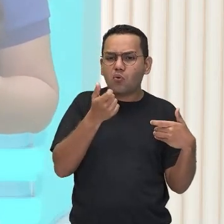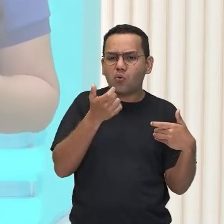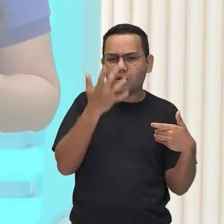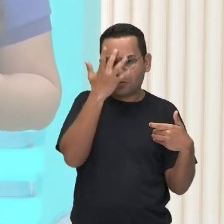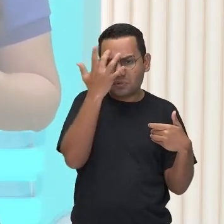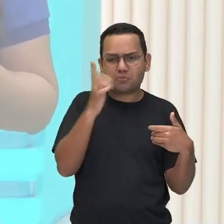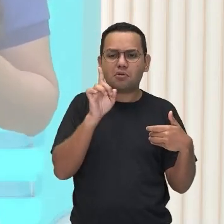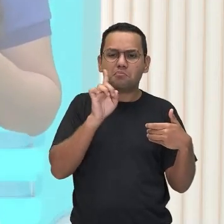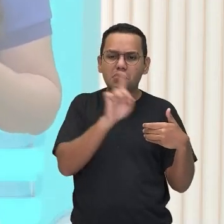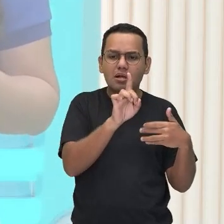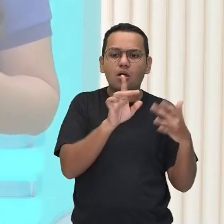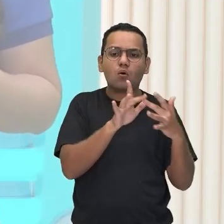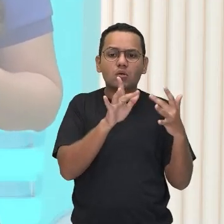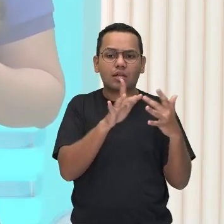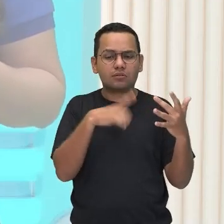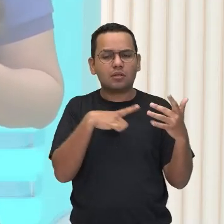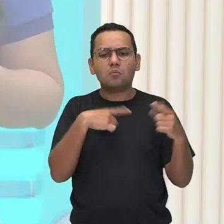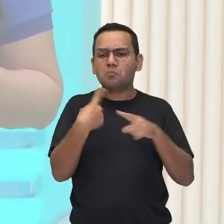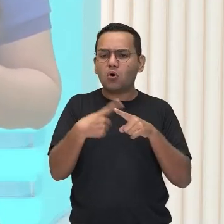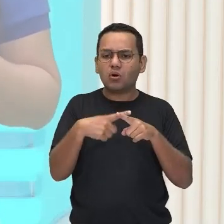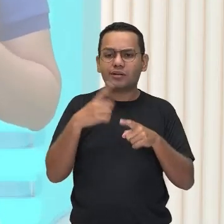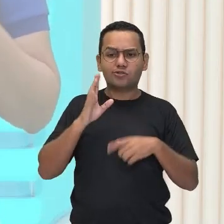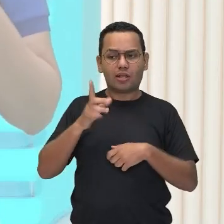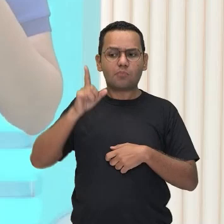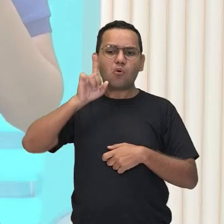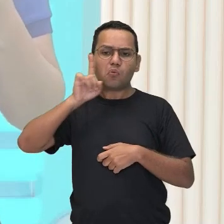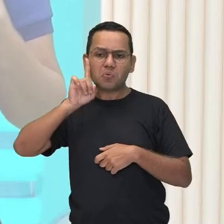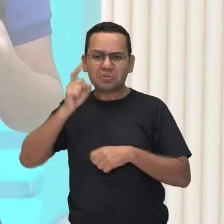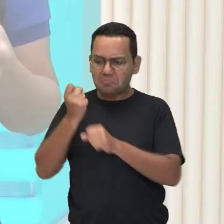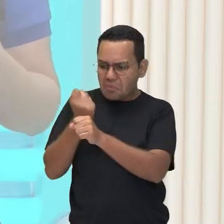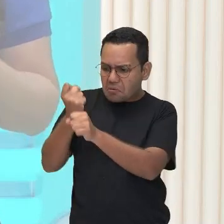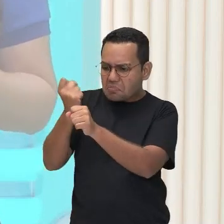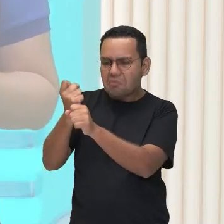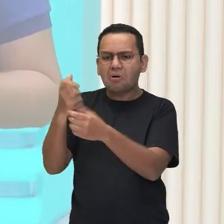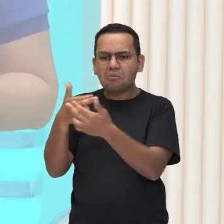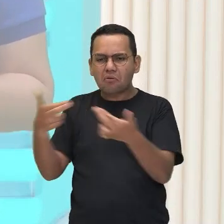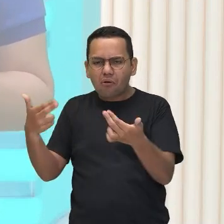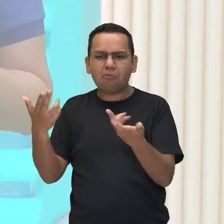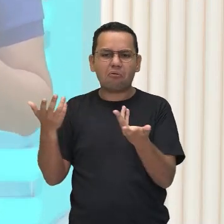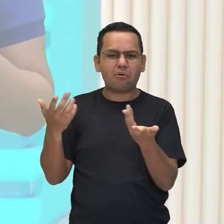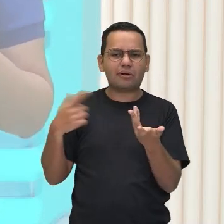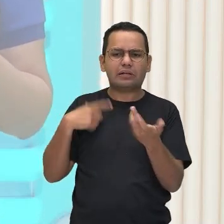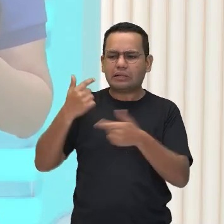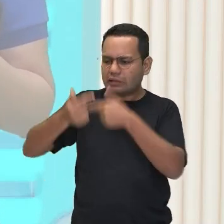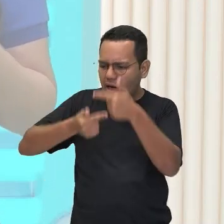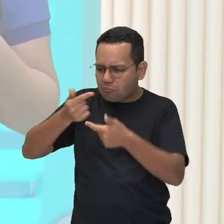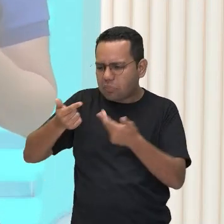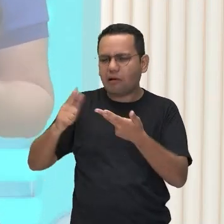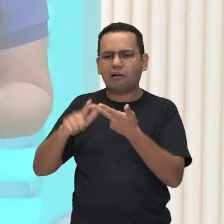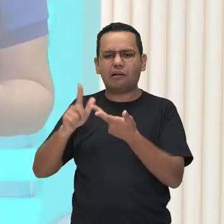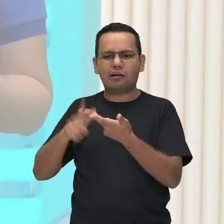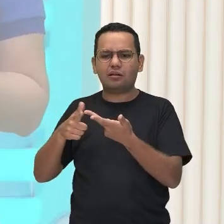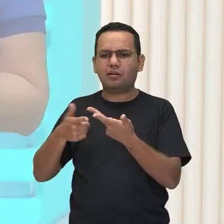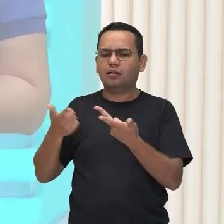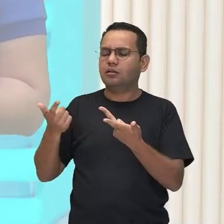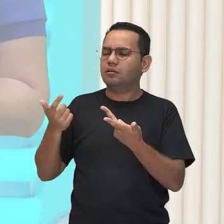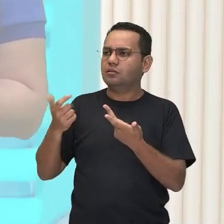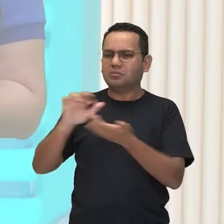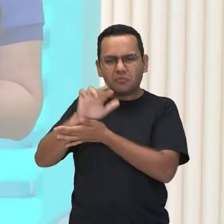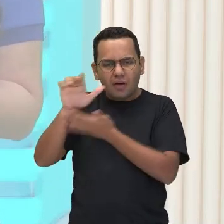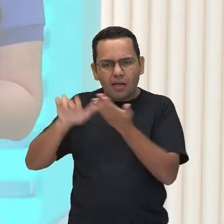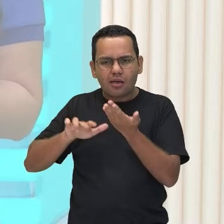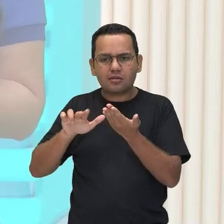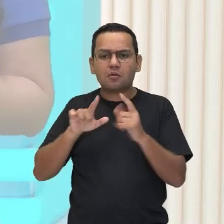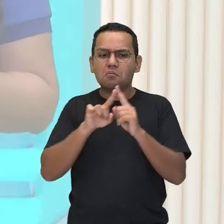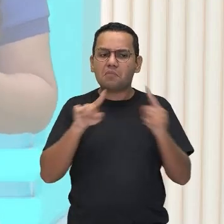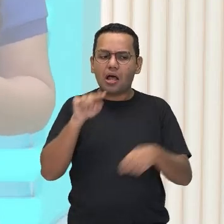né onde a gente precisa tá sempre ali eh trabalhando tendo as nossas tarefas diárias e às vezes essa esse contato com a natureza se torna